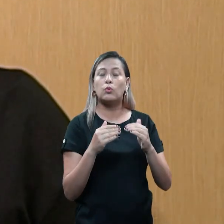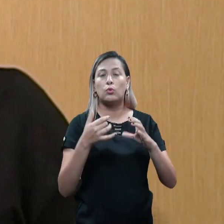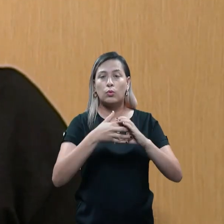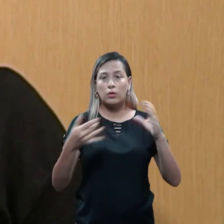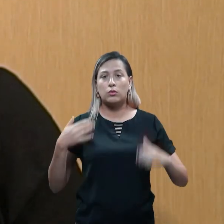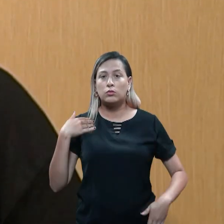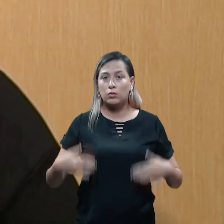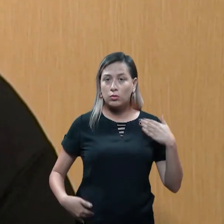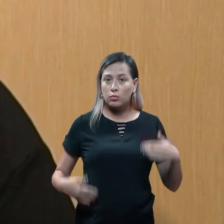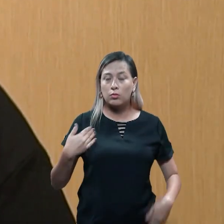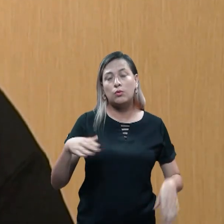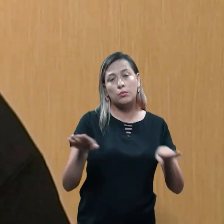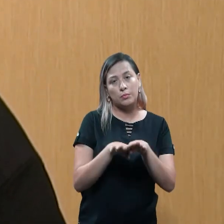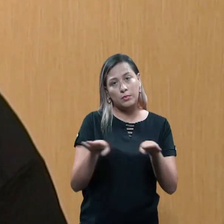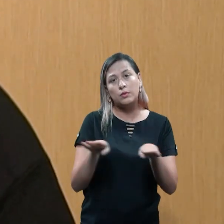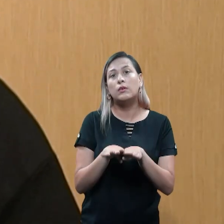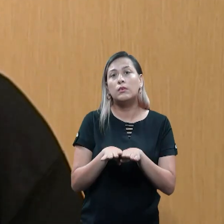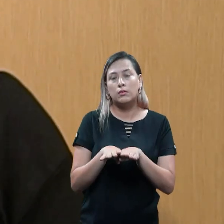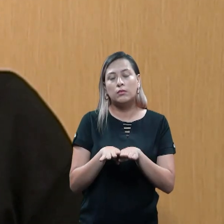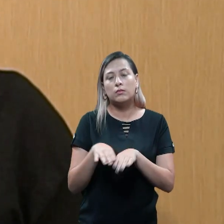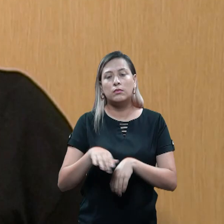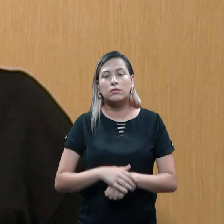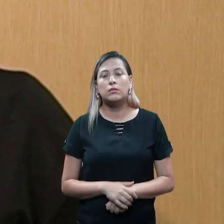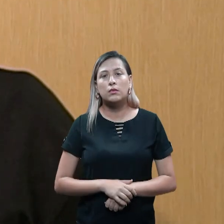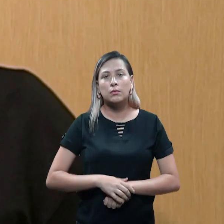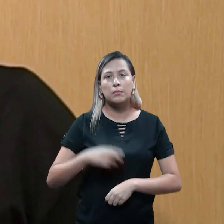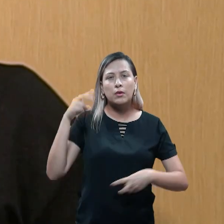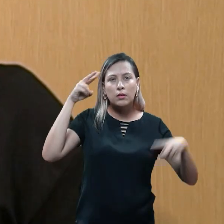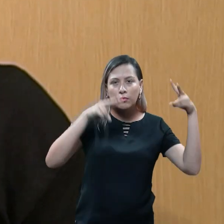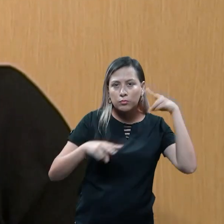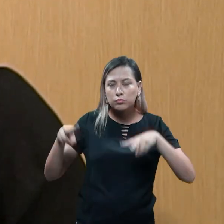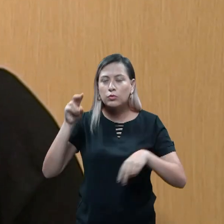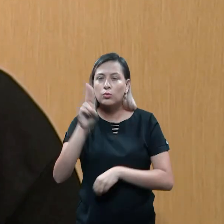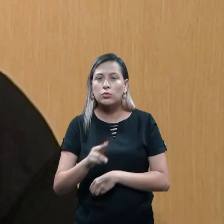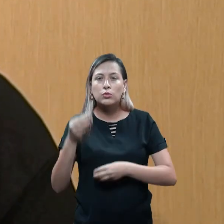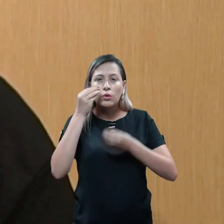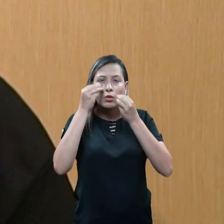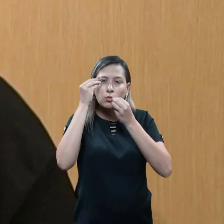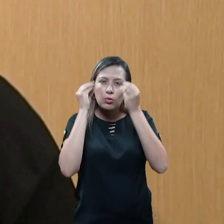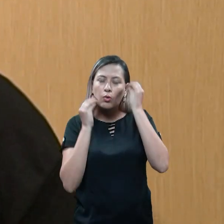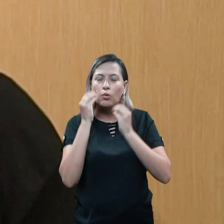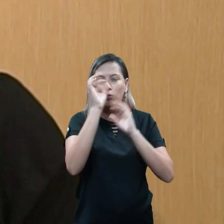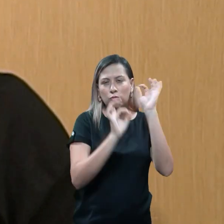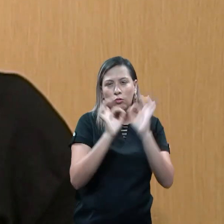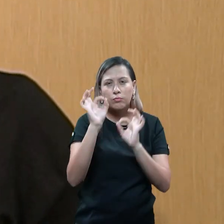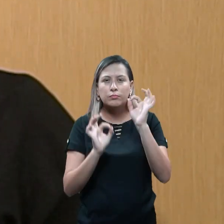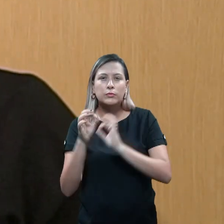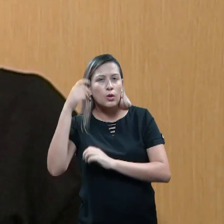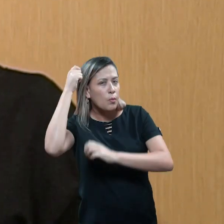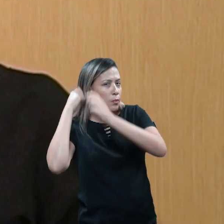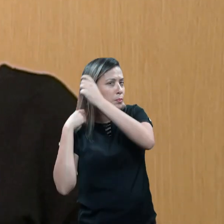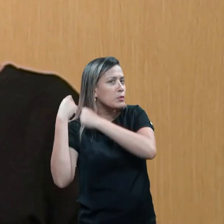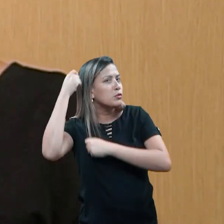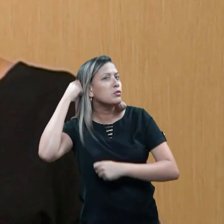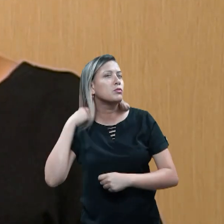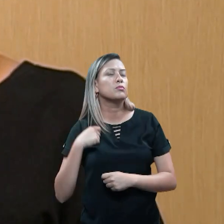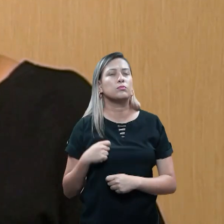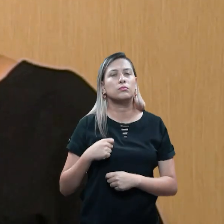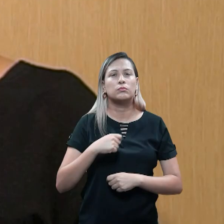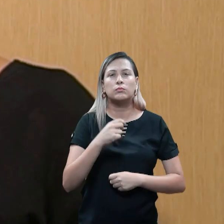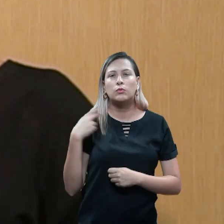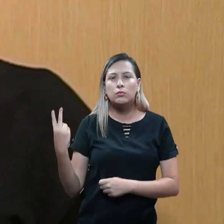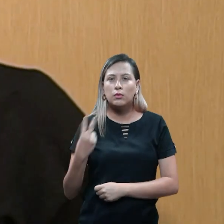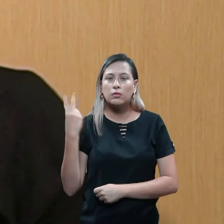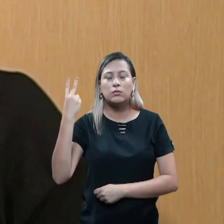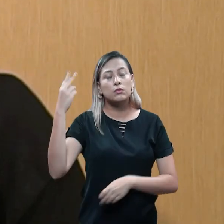os princípios da linguagem visual, utilizando a maquiagem, o corte, a coloração, o penteado do cabelo e